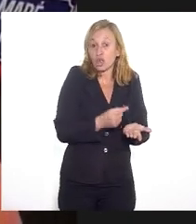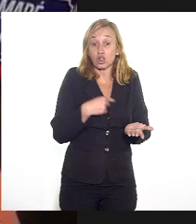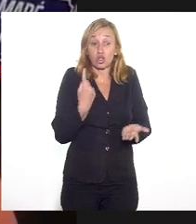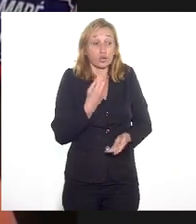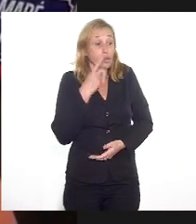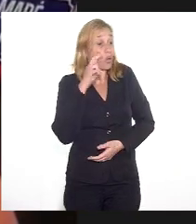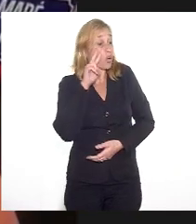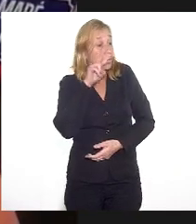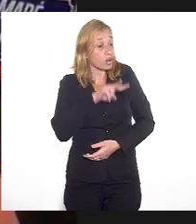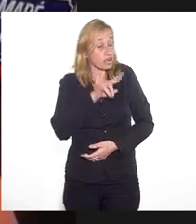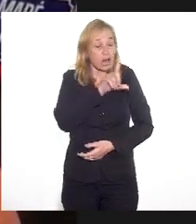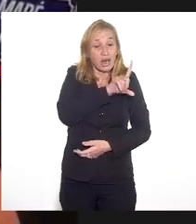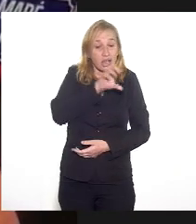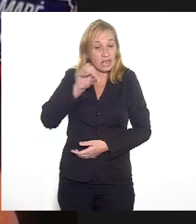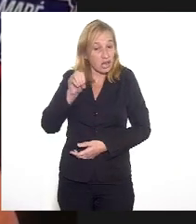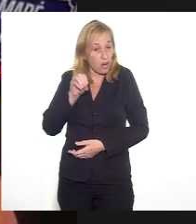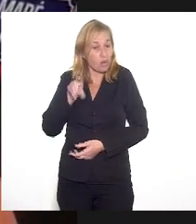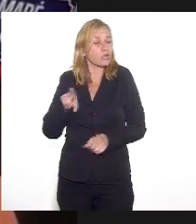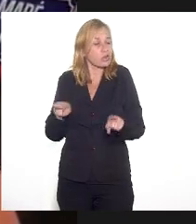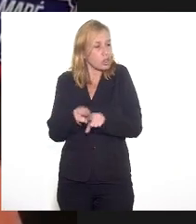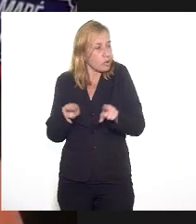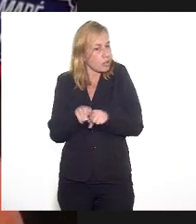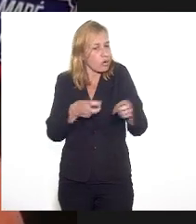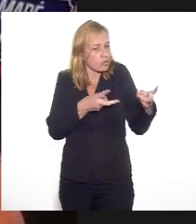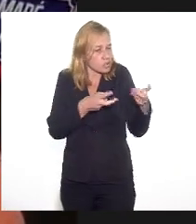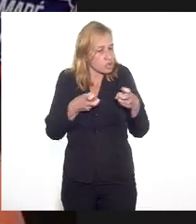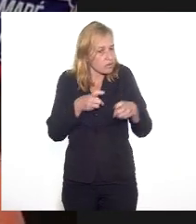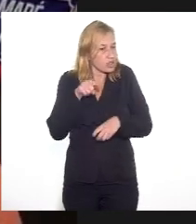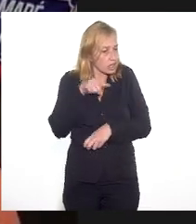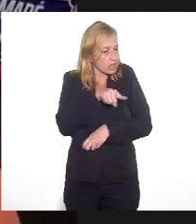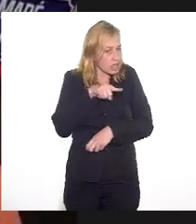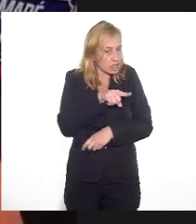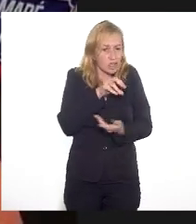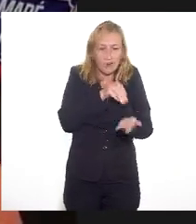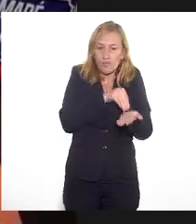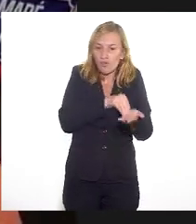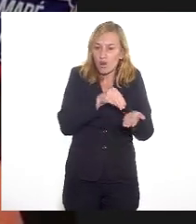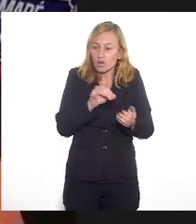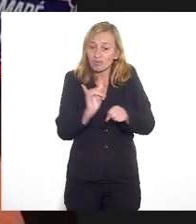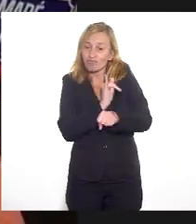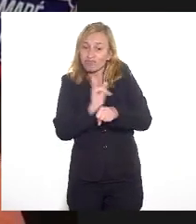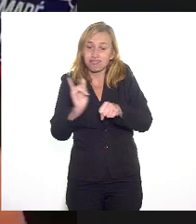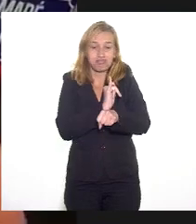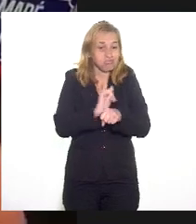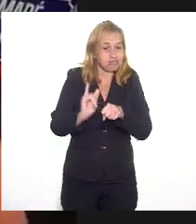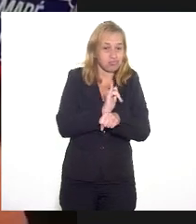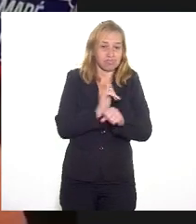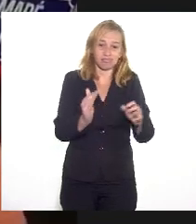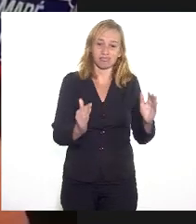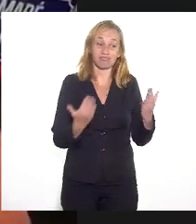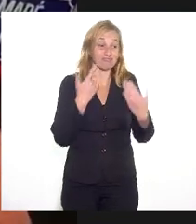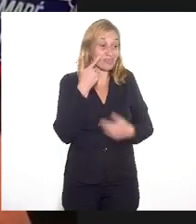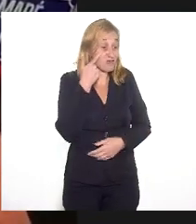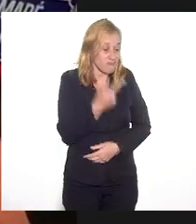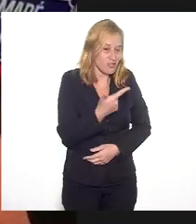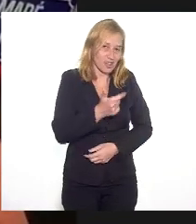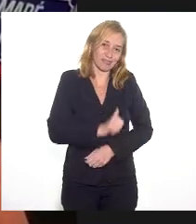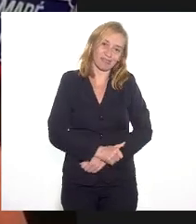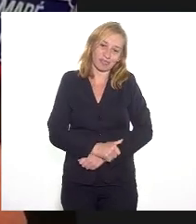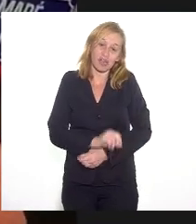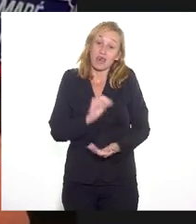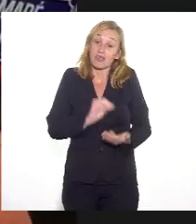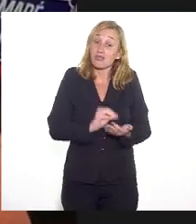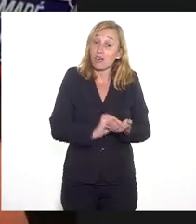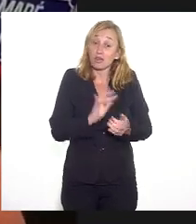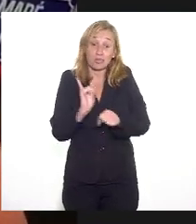olhamos para a LDO e também verificamos que há ali uma falta de planejamento na cara, um planejamento para que a